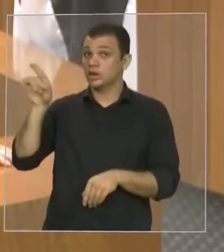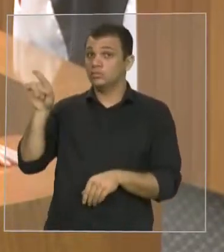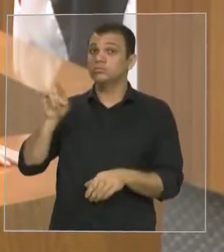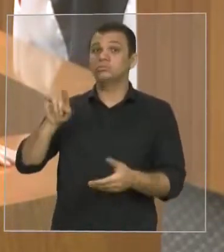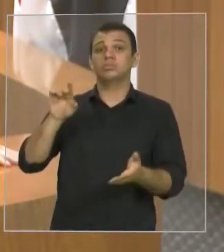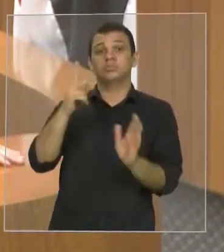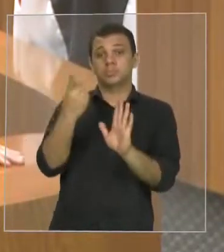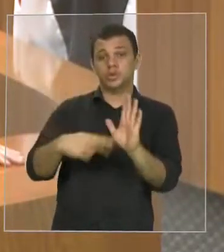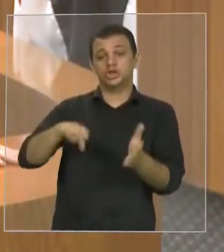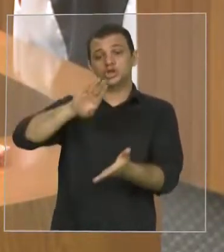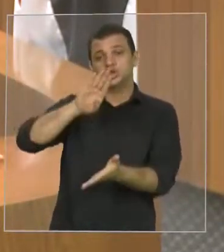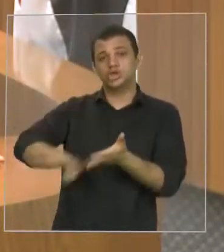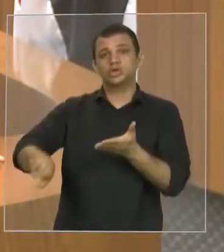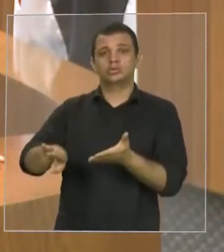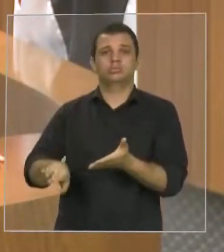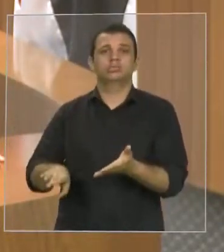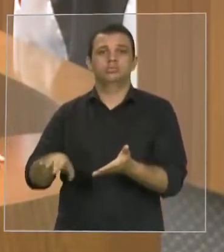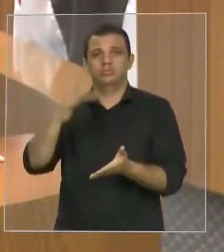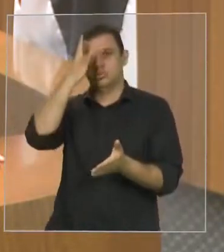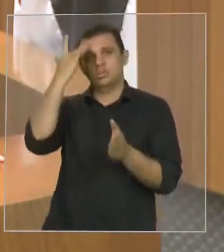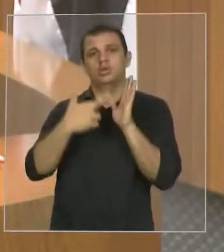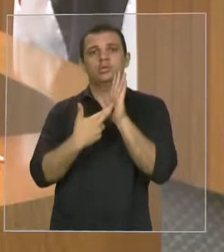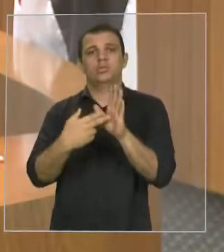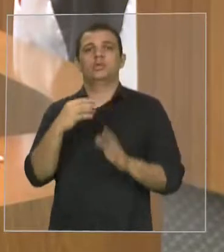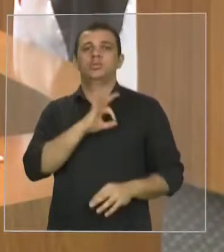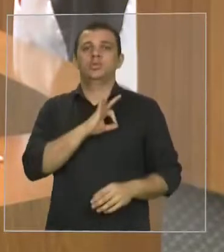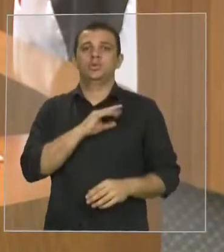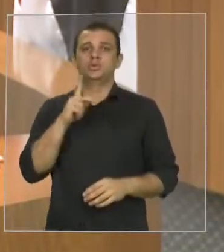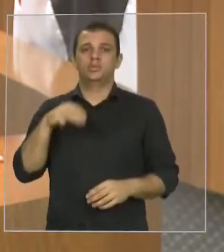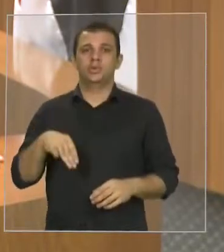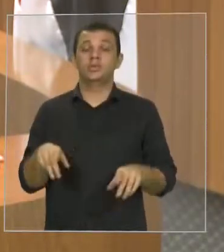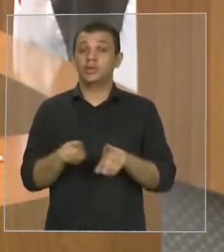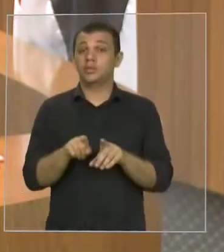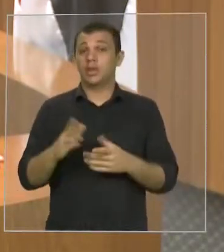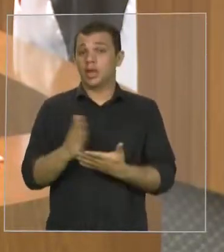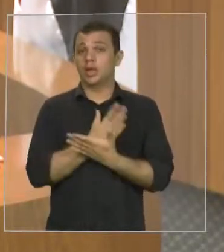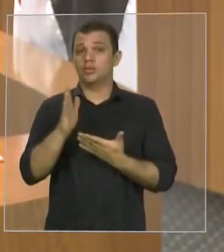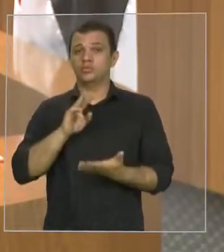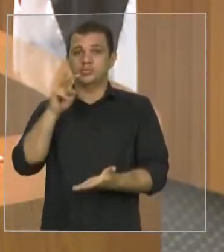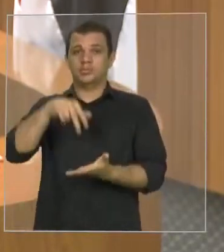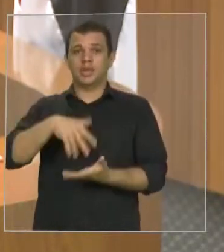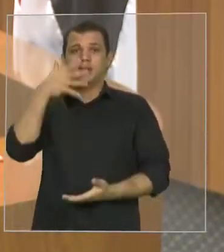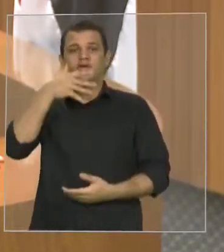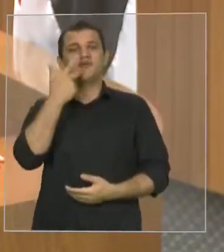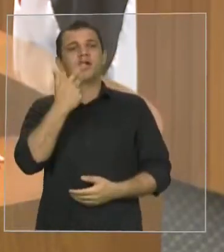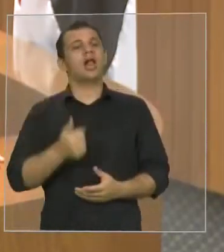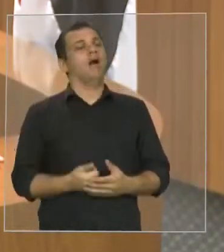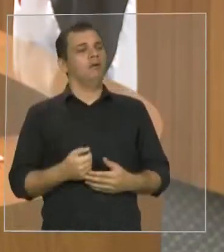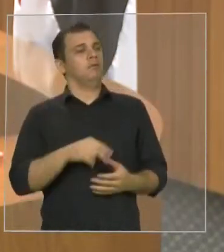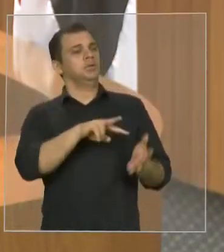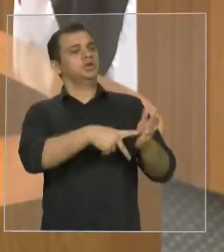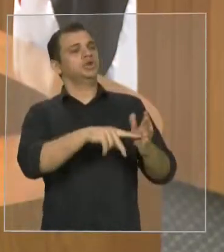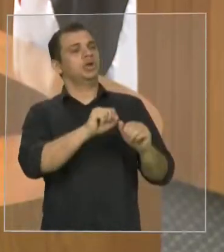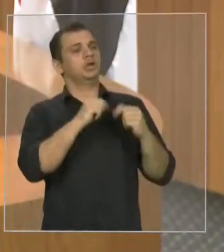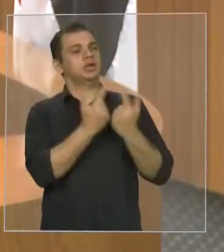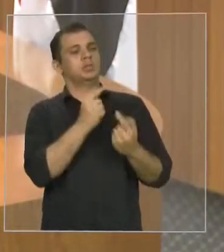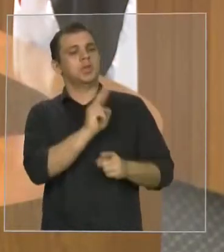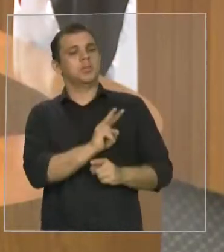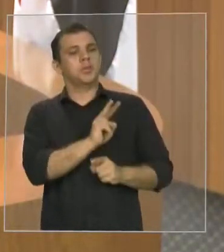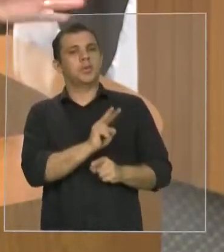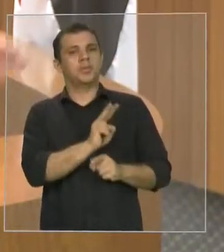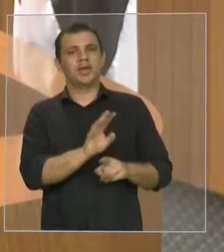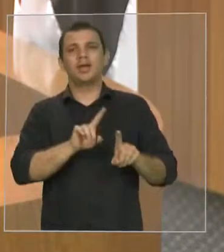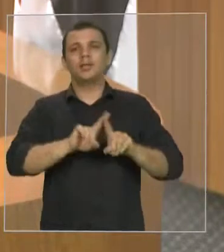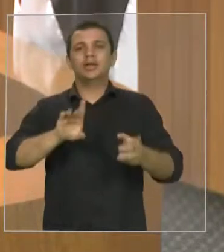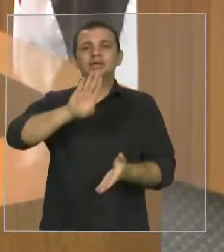aqueles que sobem na tribuna, que gostam de defender o sindicato da Assembleia, defenderem aqui com seu voto, retirando os representantes da Assembleia,